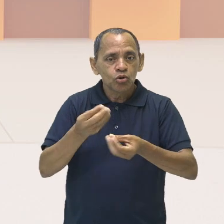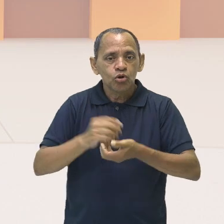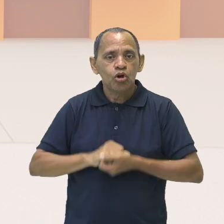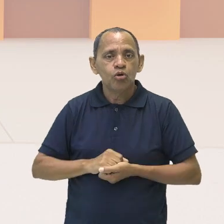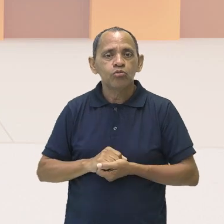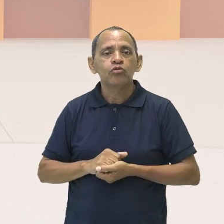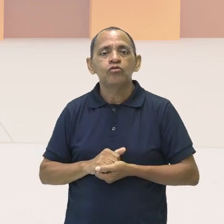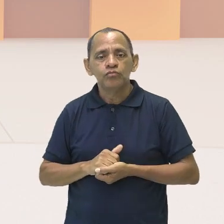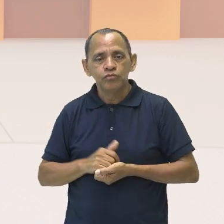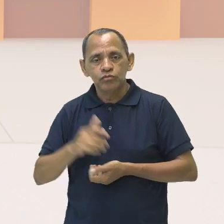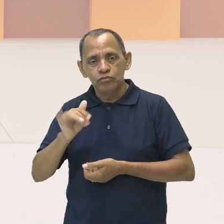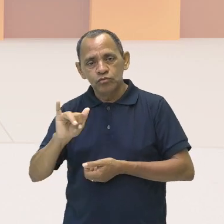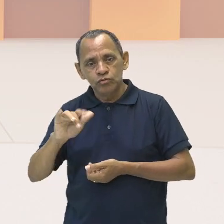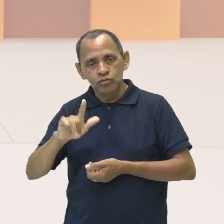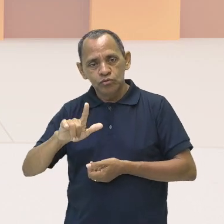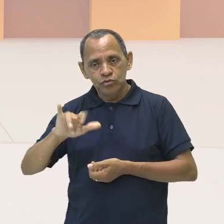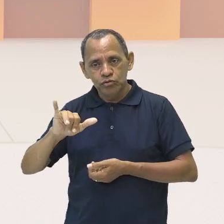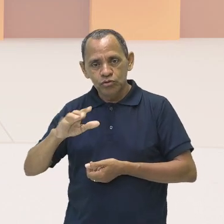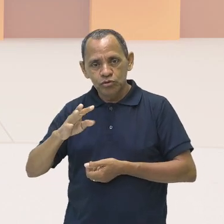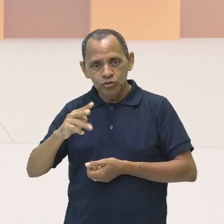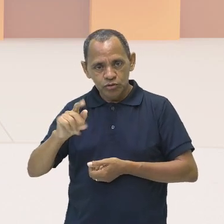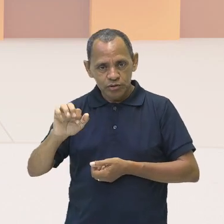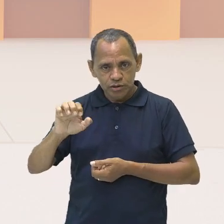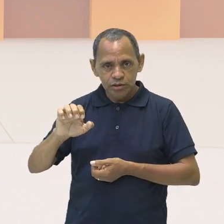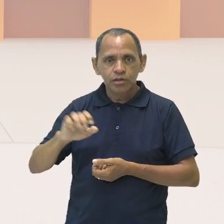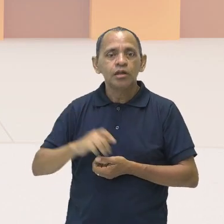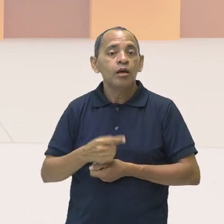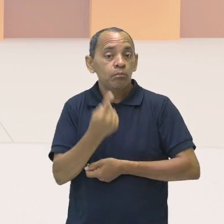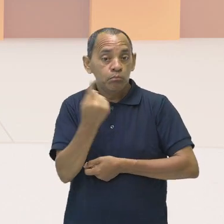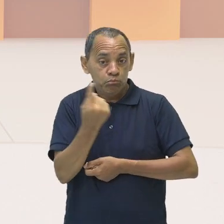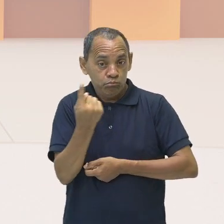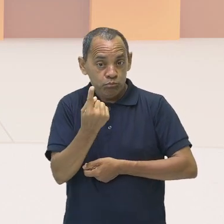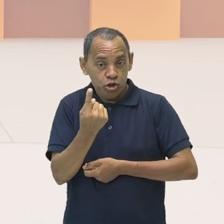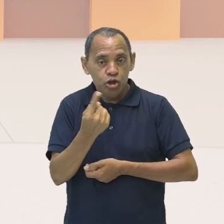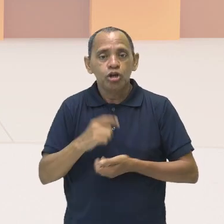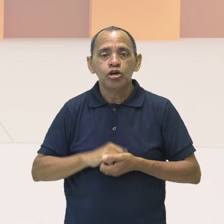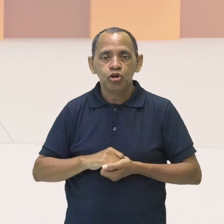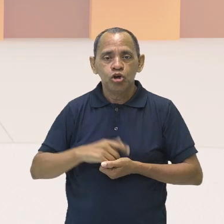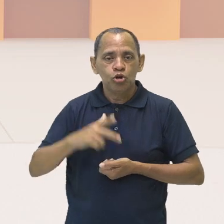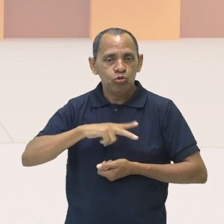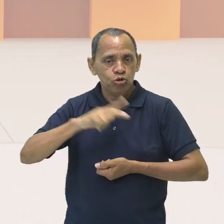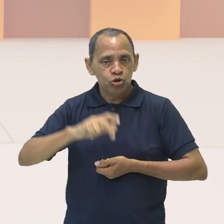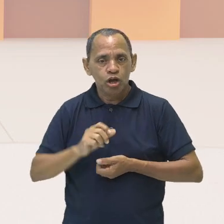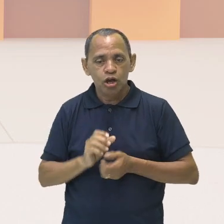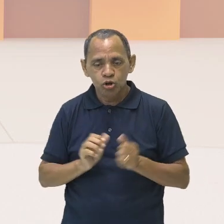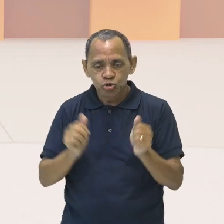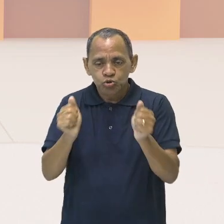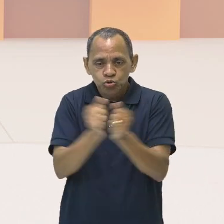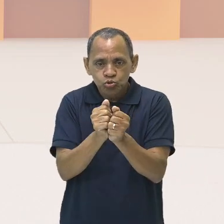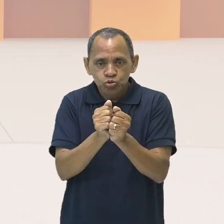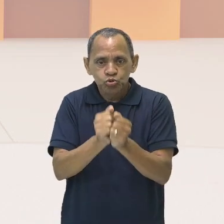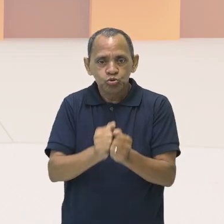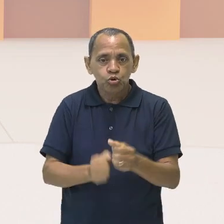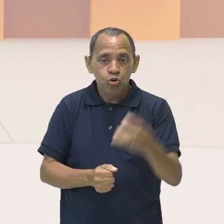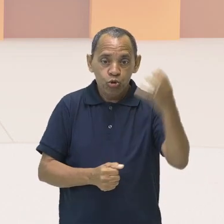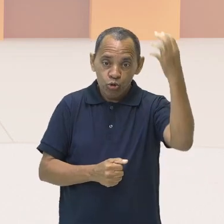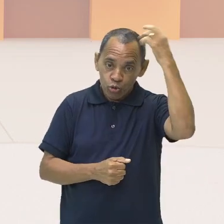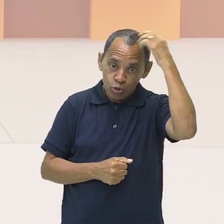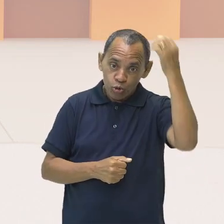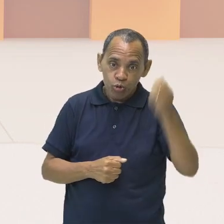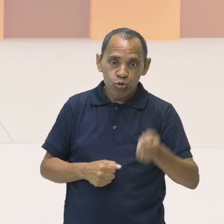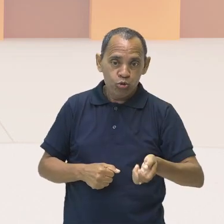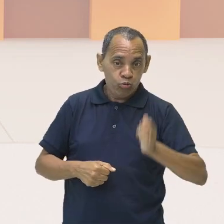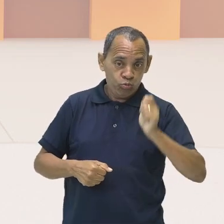Filipe I de Portugal, unindo assim as duas coroas ibéricas e dando início ao que a